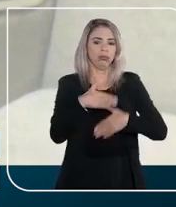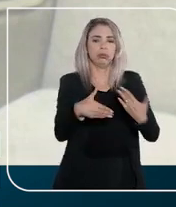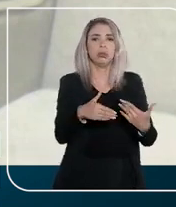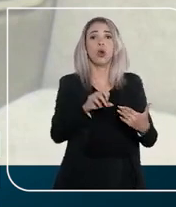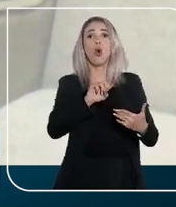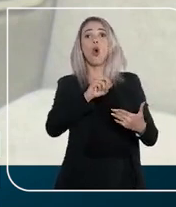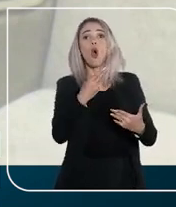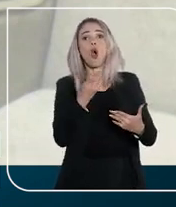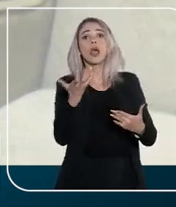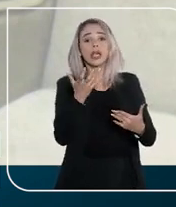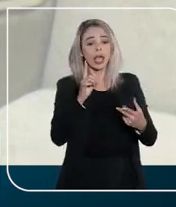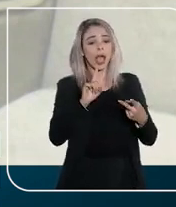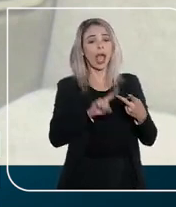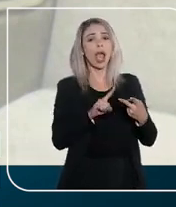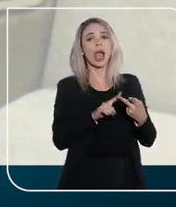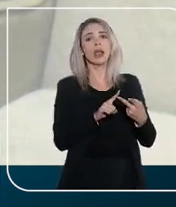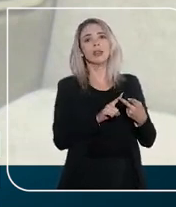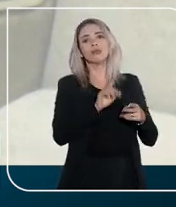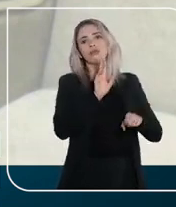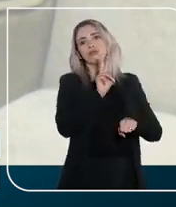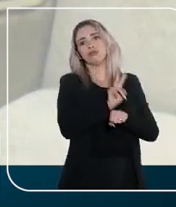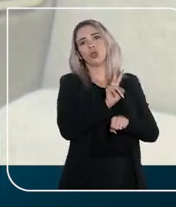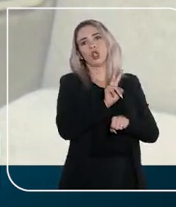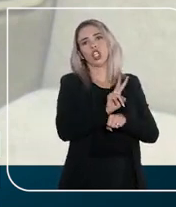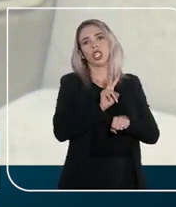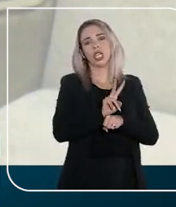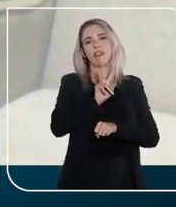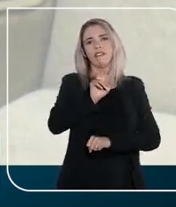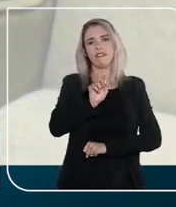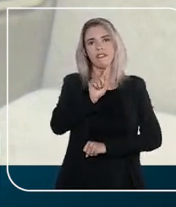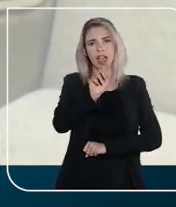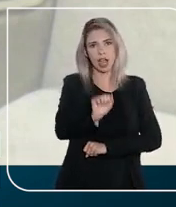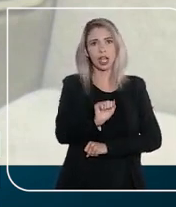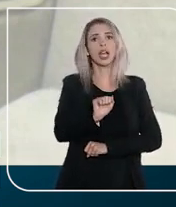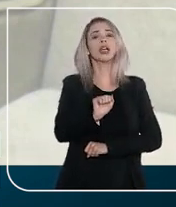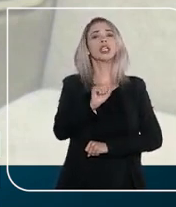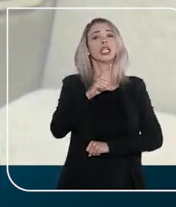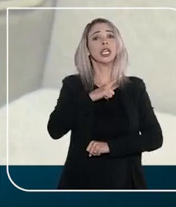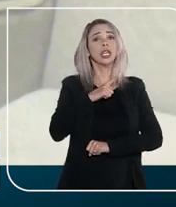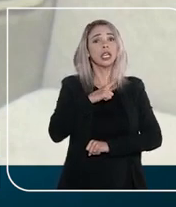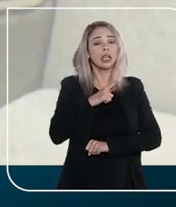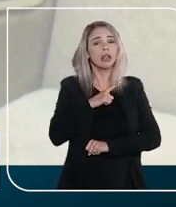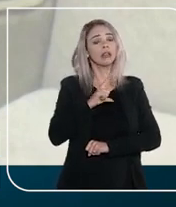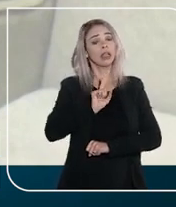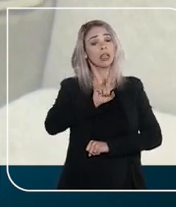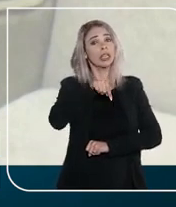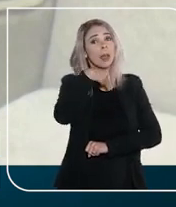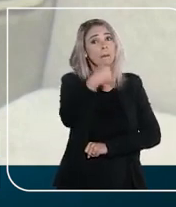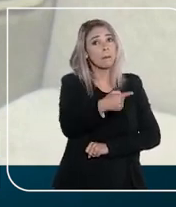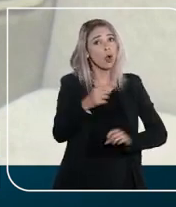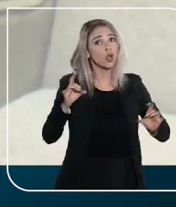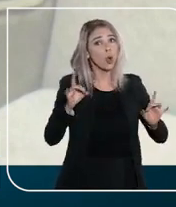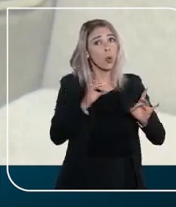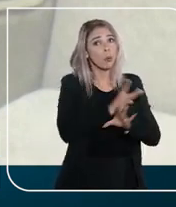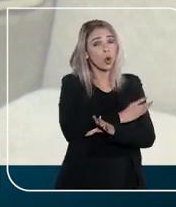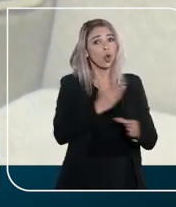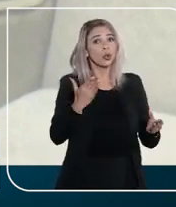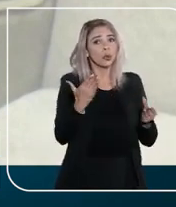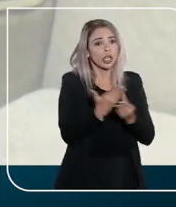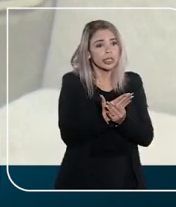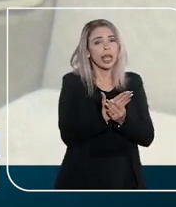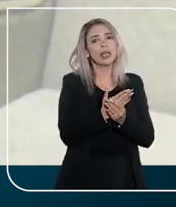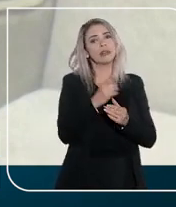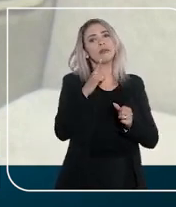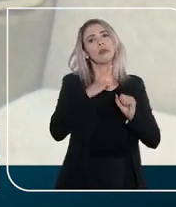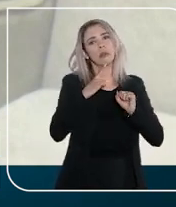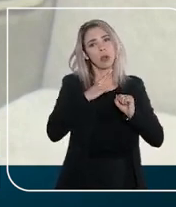aquela vaga lhe seja reservada para que venha a ser ocupada por ele no término do